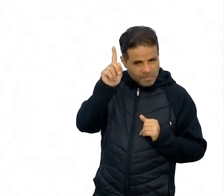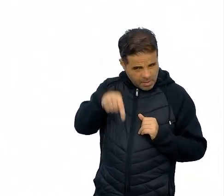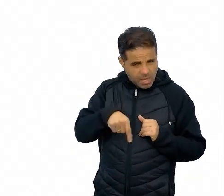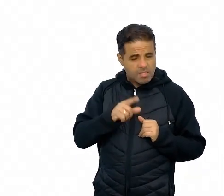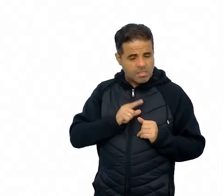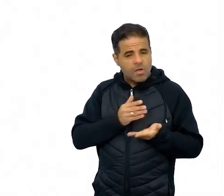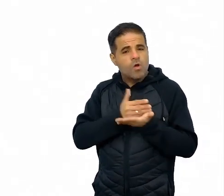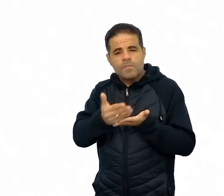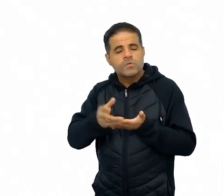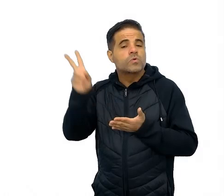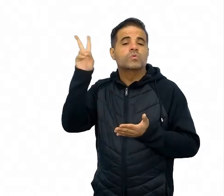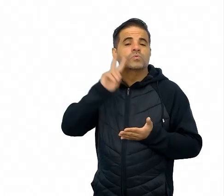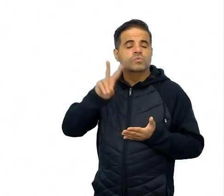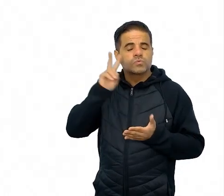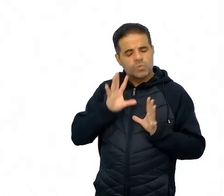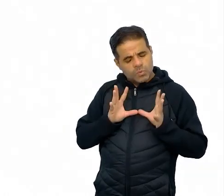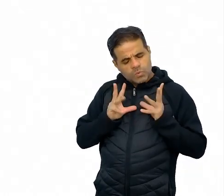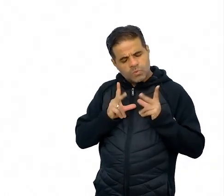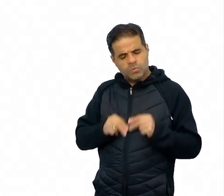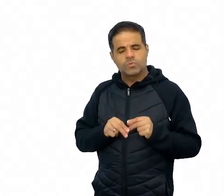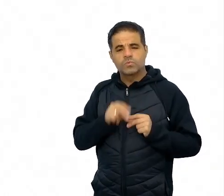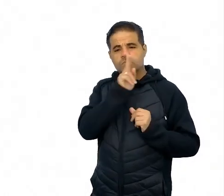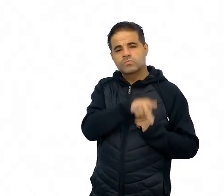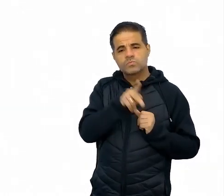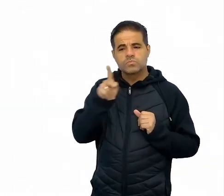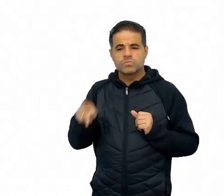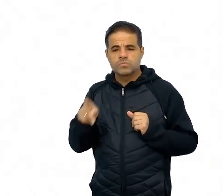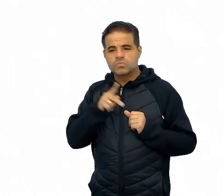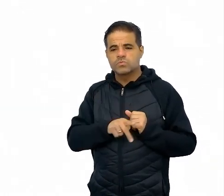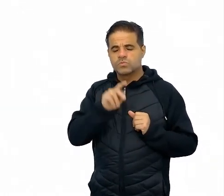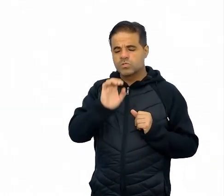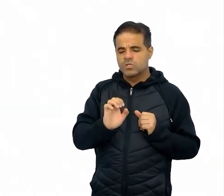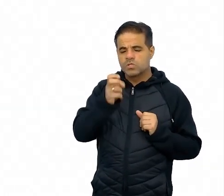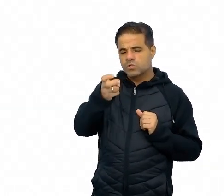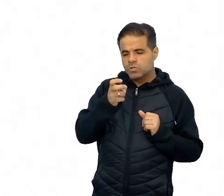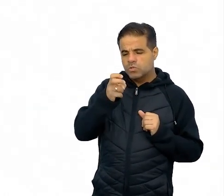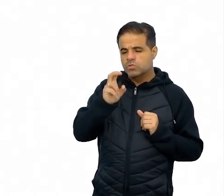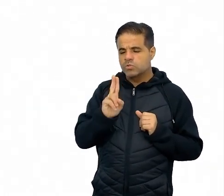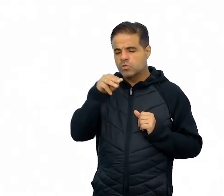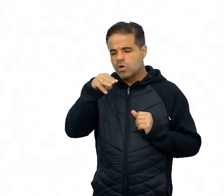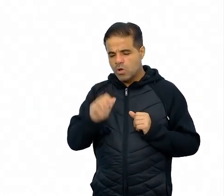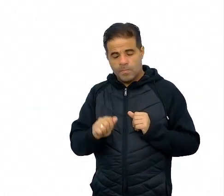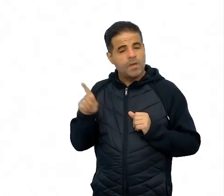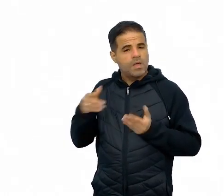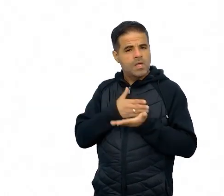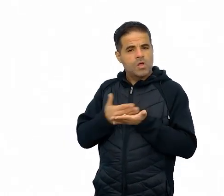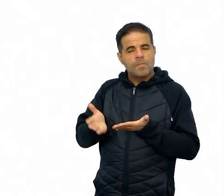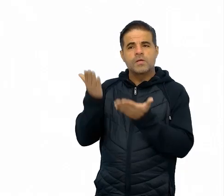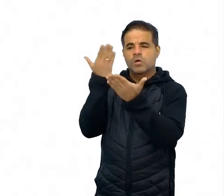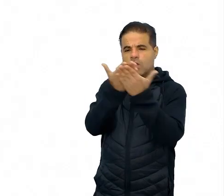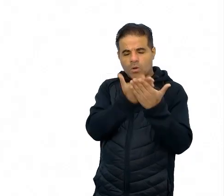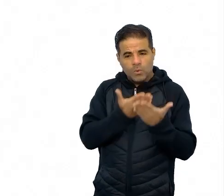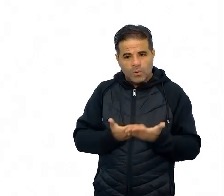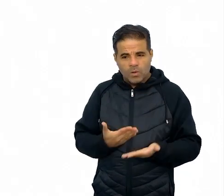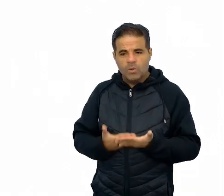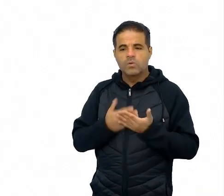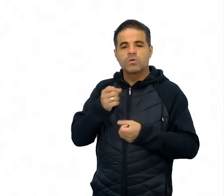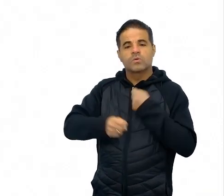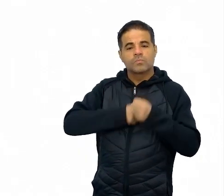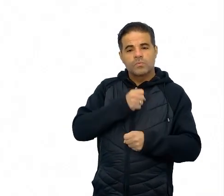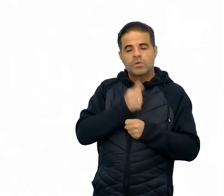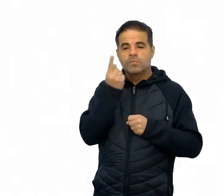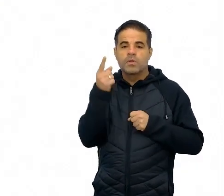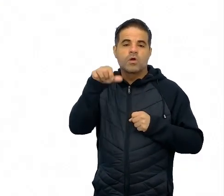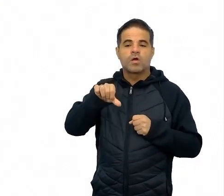como começou a história toda, primeiro com o professor Lee Schumann, ele começa a fazer esses estudos lá em